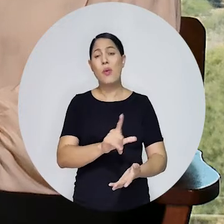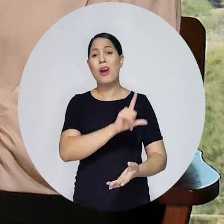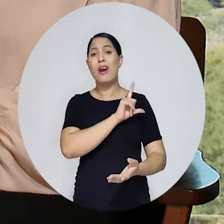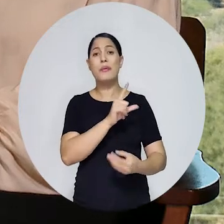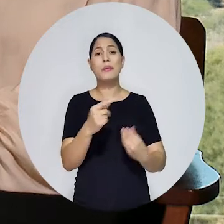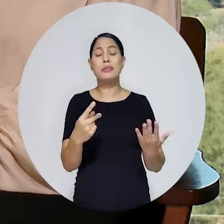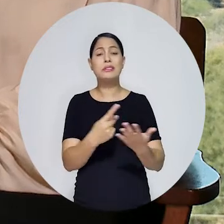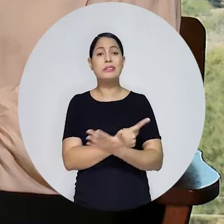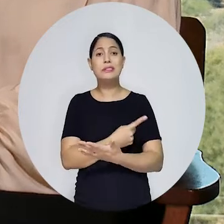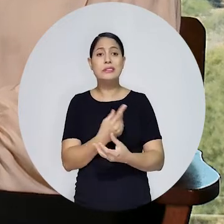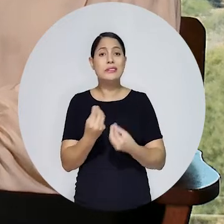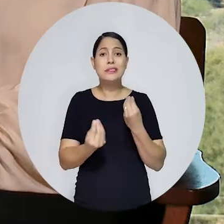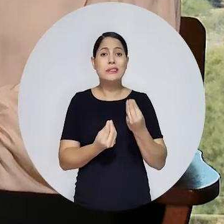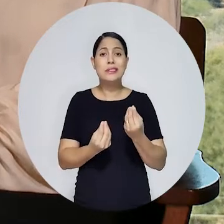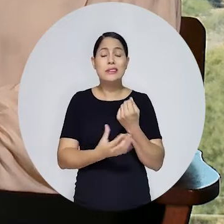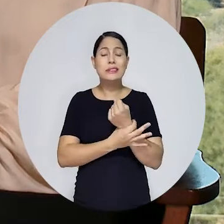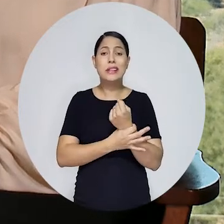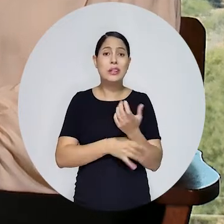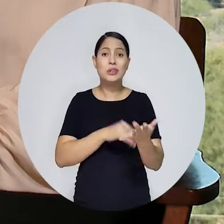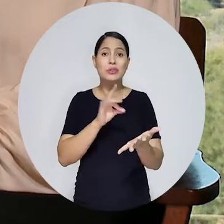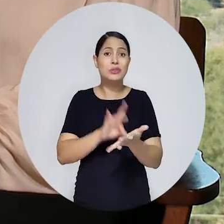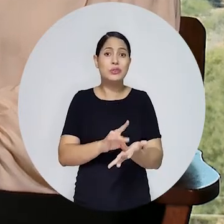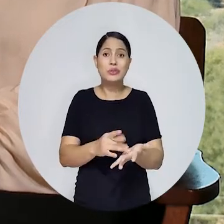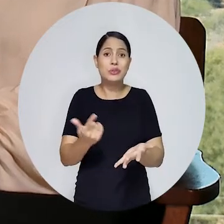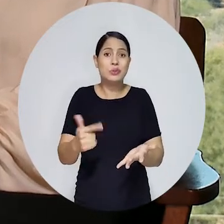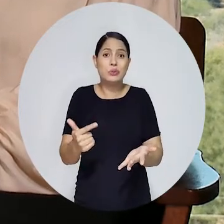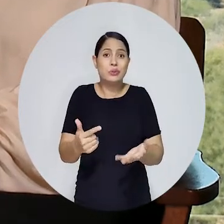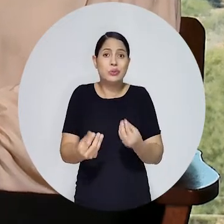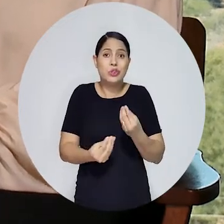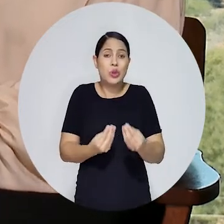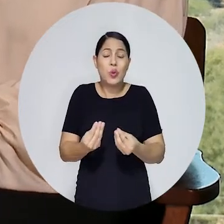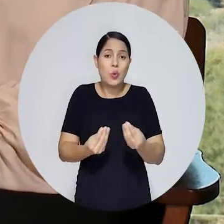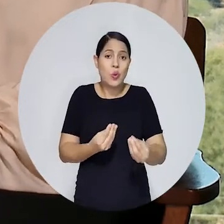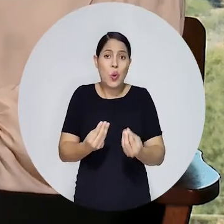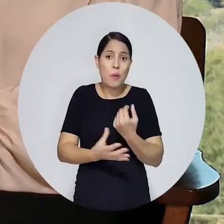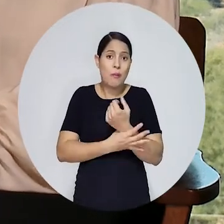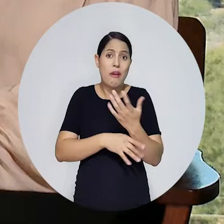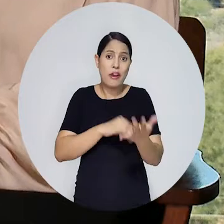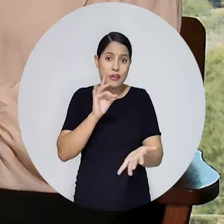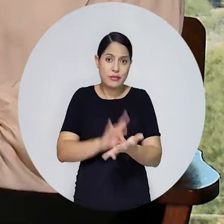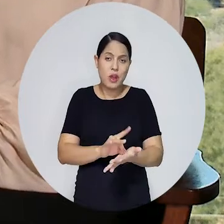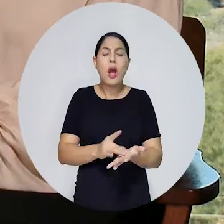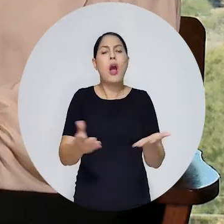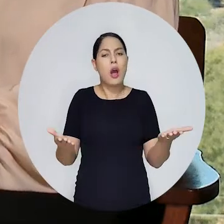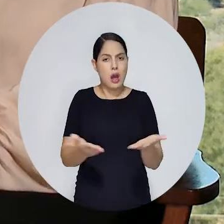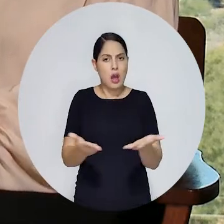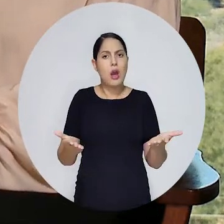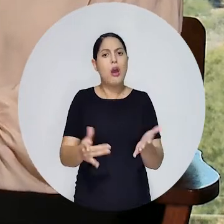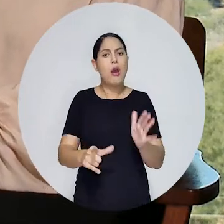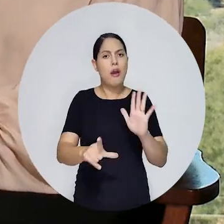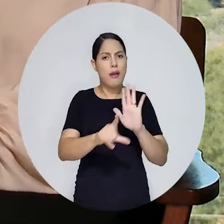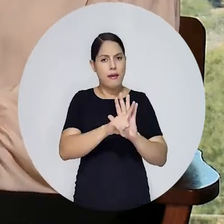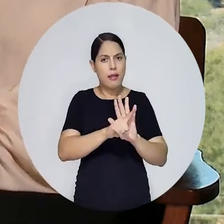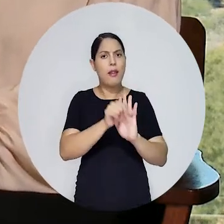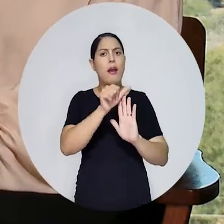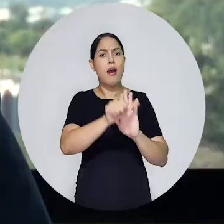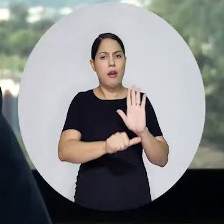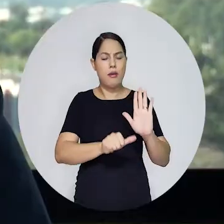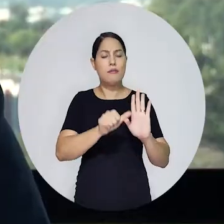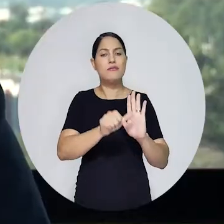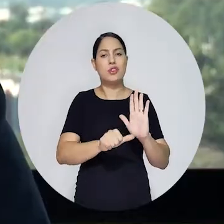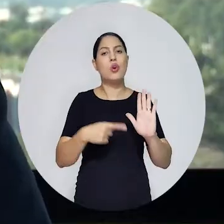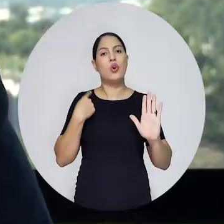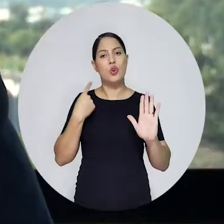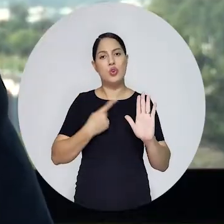Antes, a advocacia trabalhava sem a segurança do recebimento dos seus honorários. E agora, com